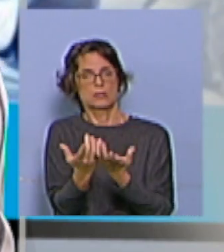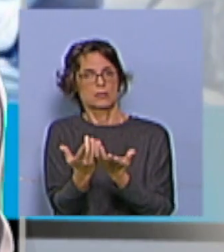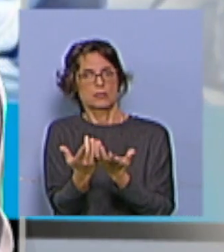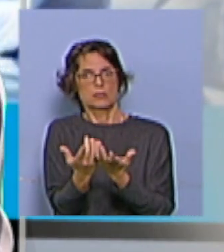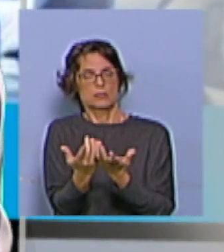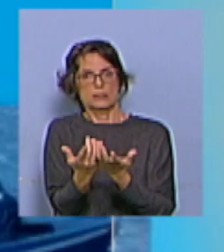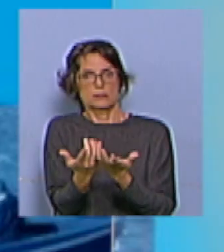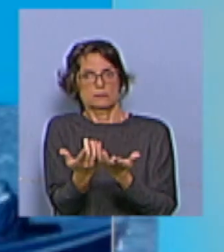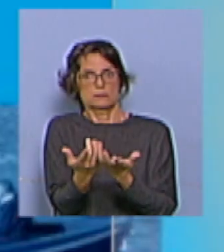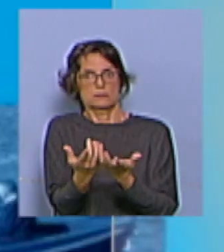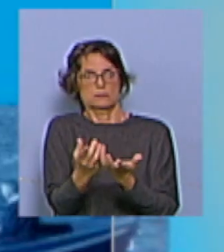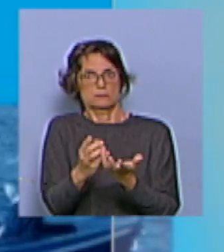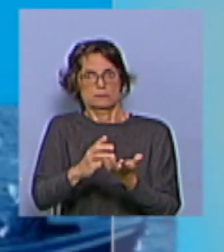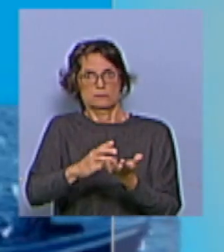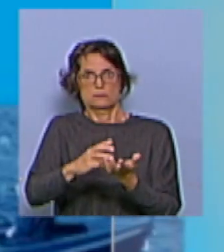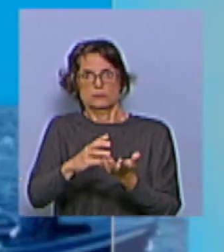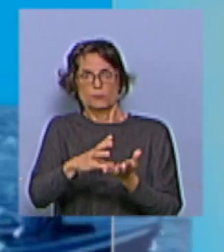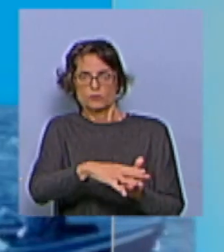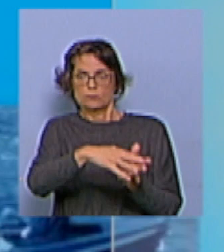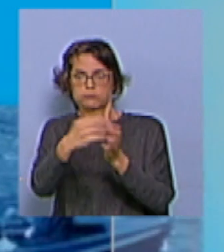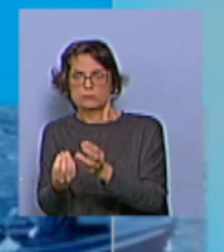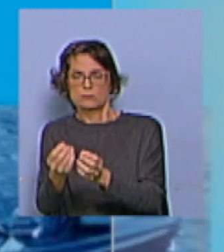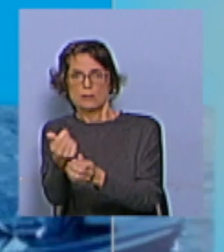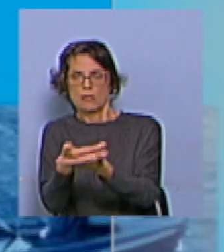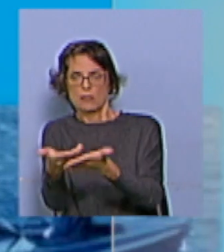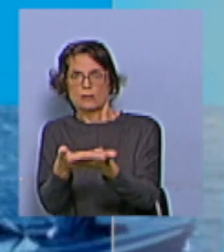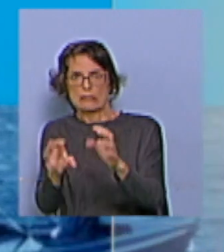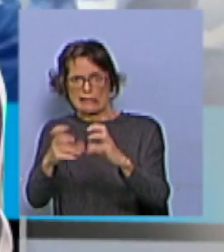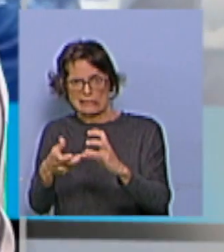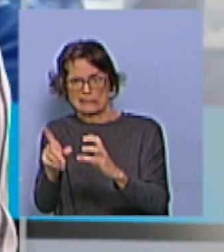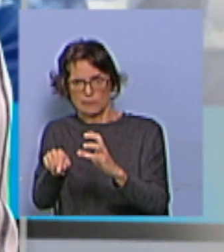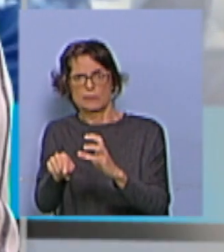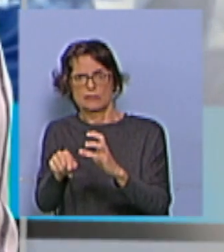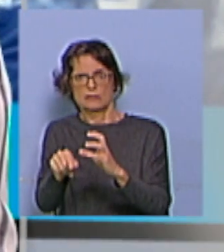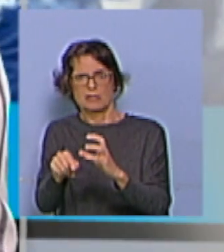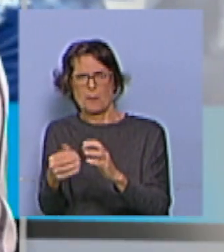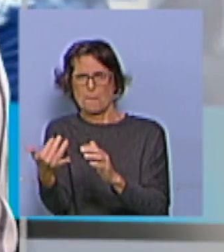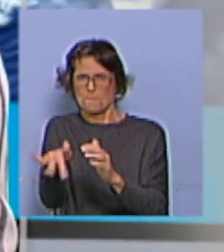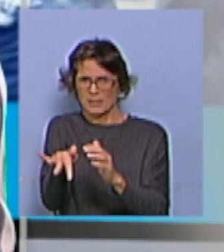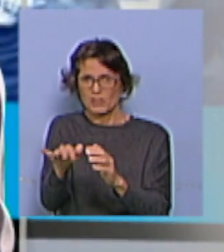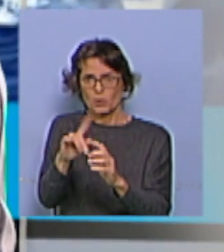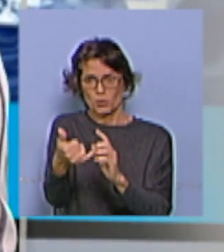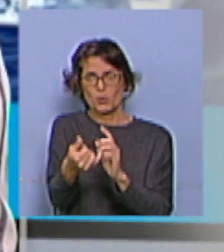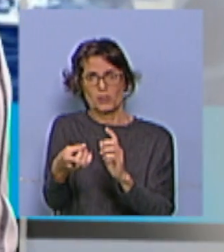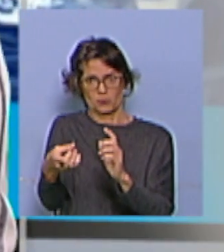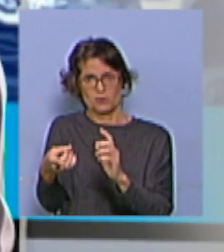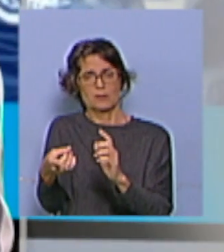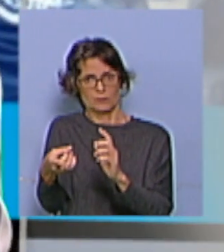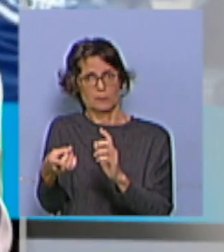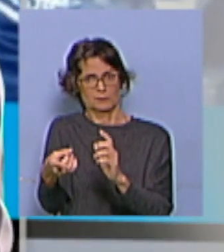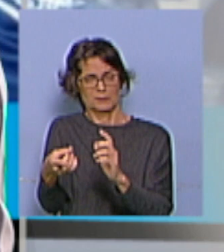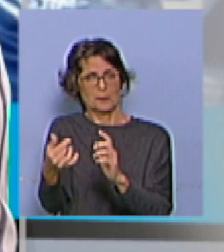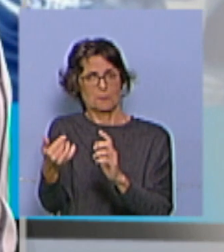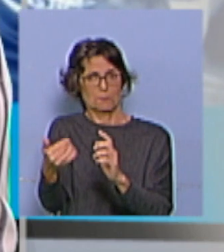nos leva a uma crise económica muitíssimo pior que a de 2009, ou seja, ao nível da grande depressão dos